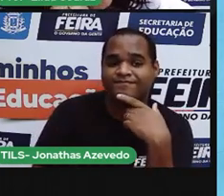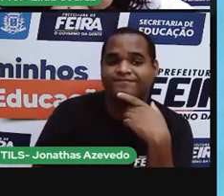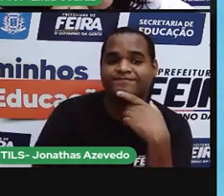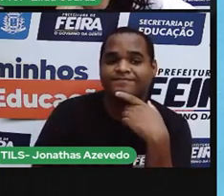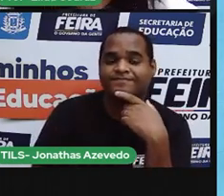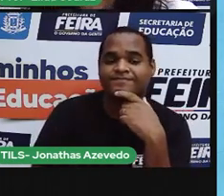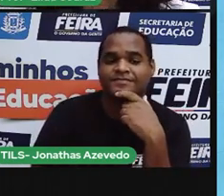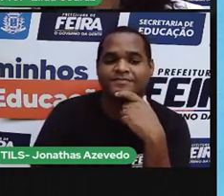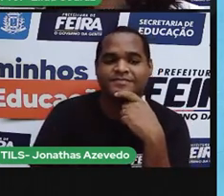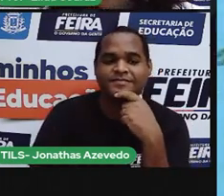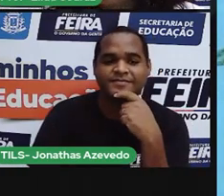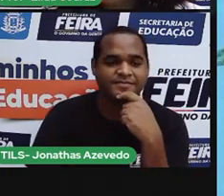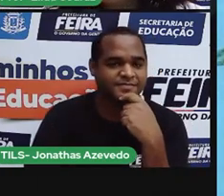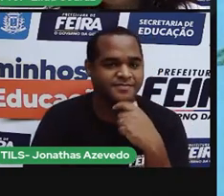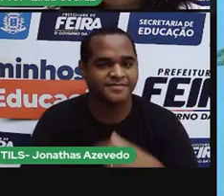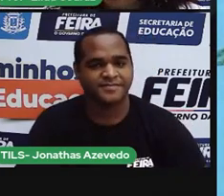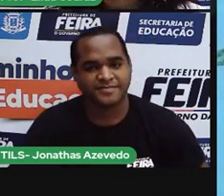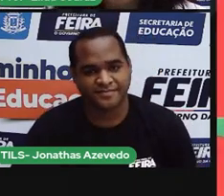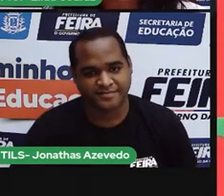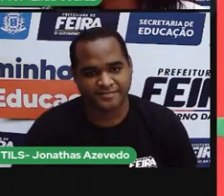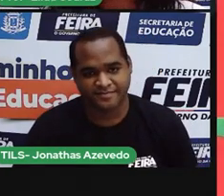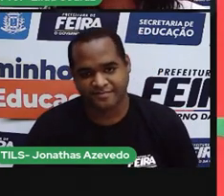precisar?